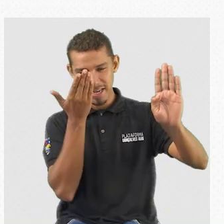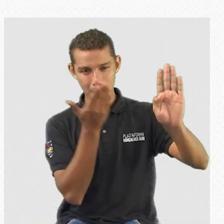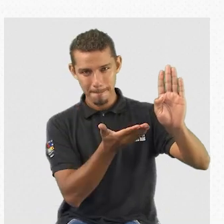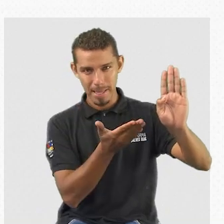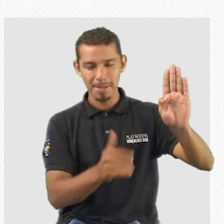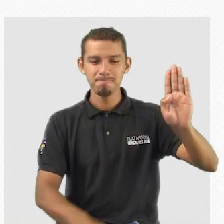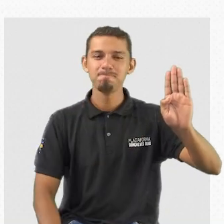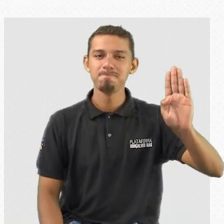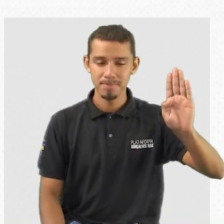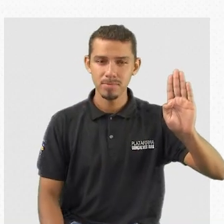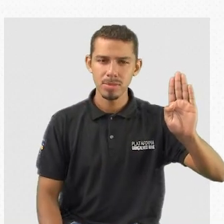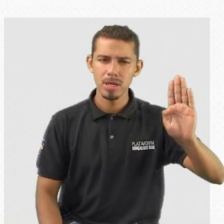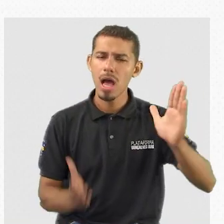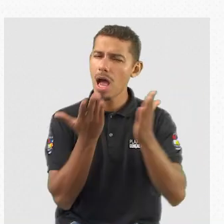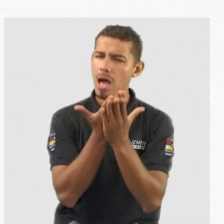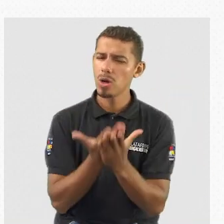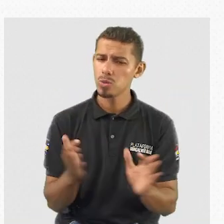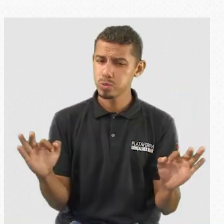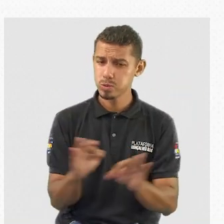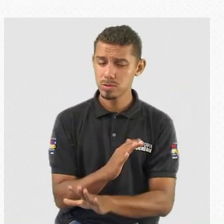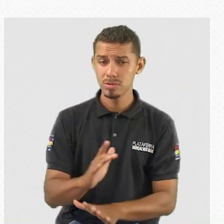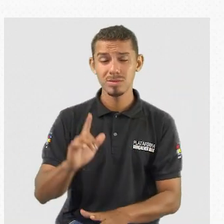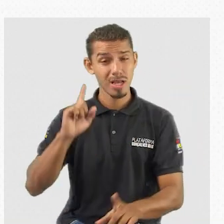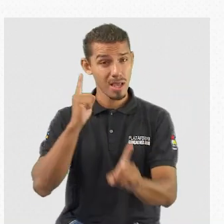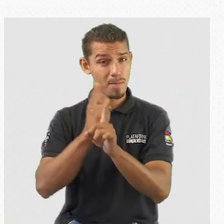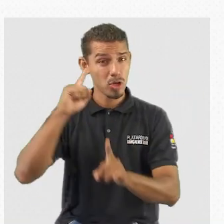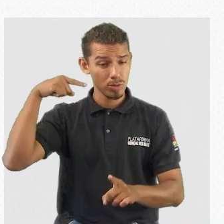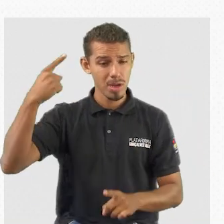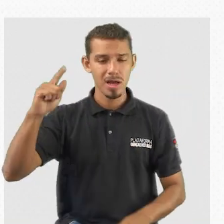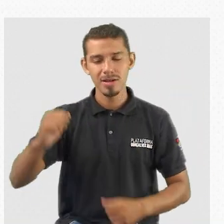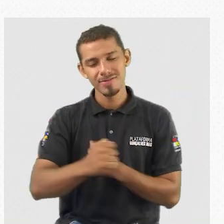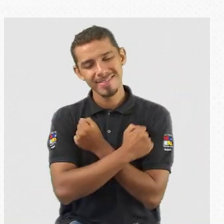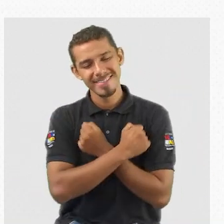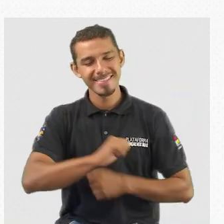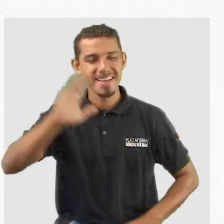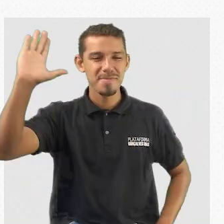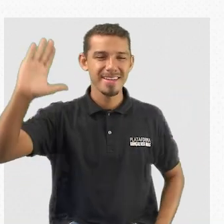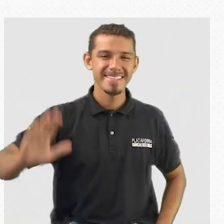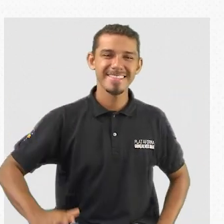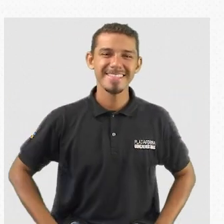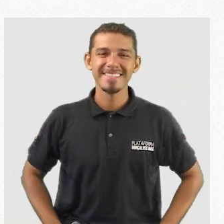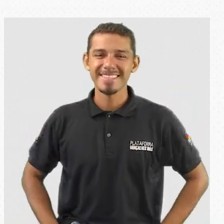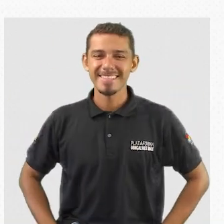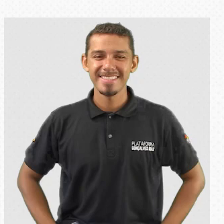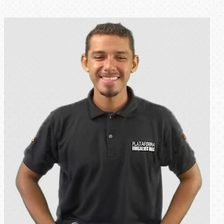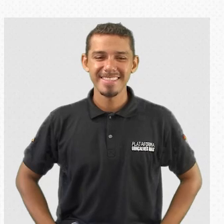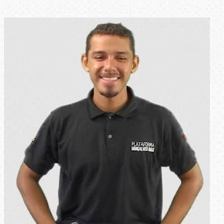a letra B. Pessoal, nossa aula acabou. Vejo vocês na próxima aula. Aquele grande abraço e até mais.